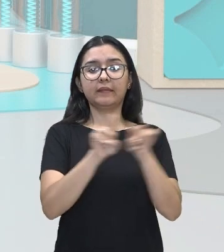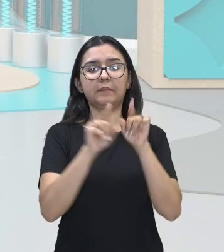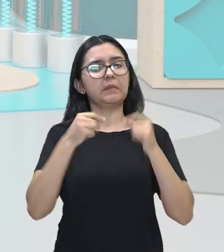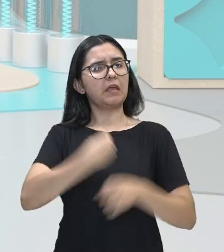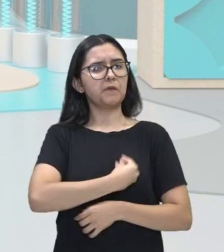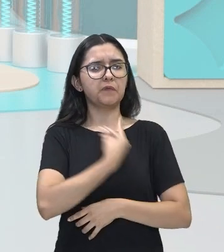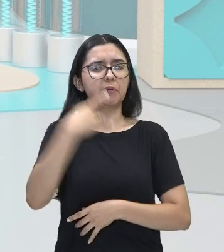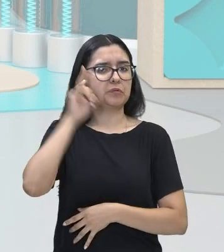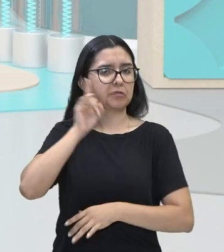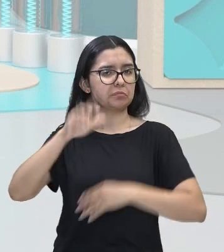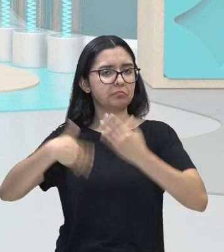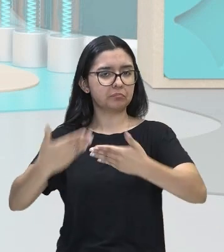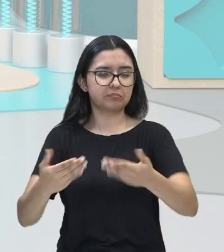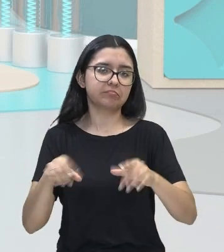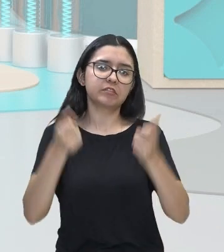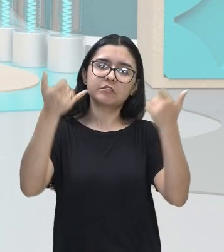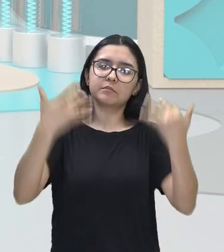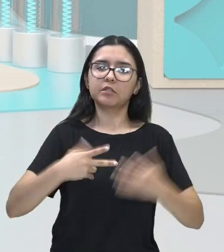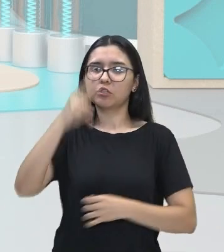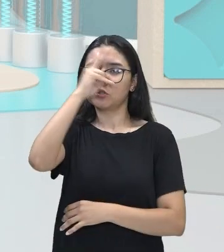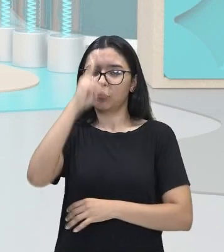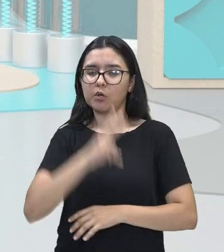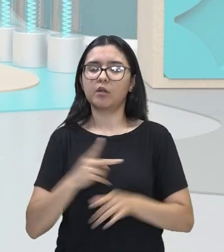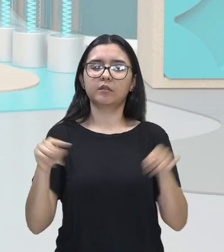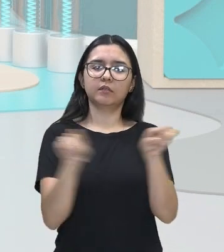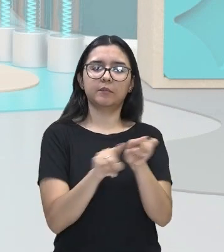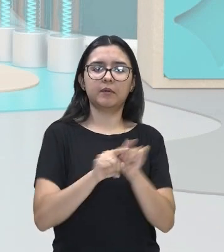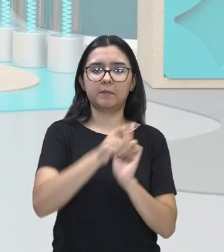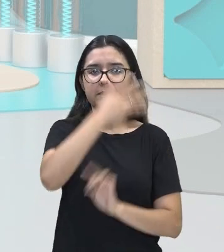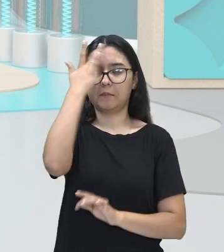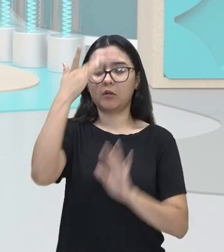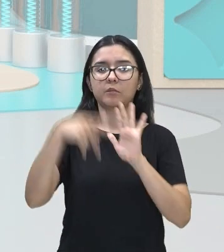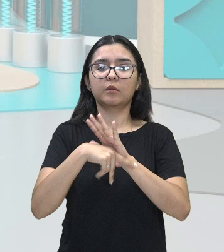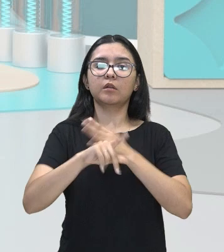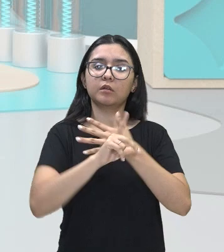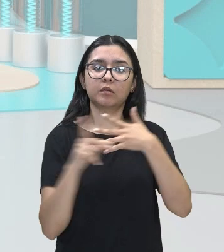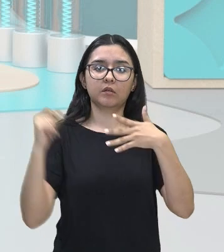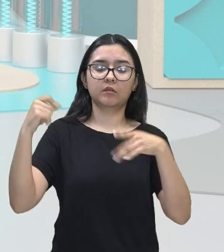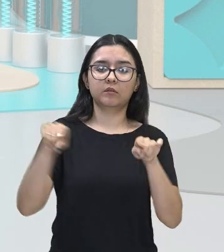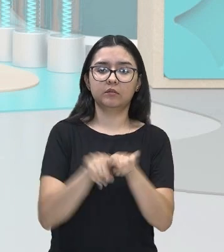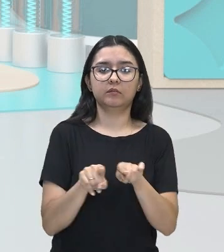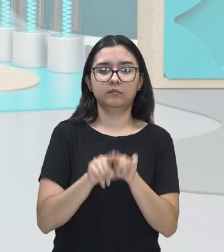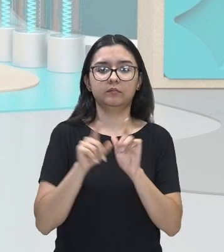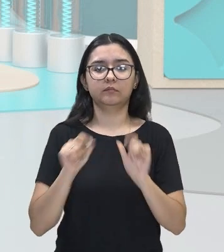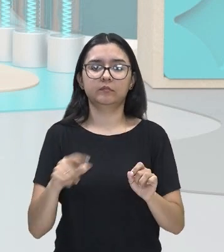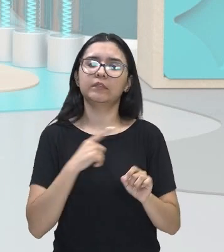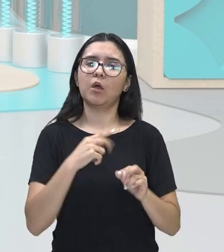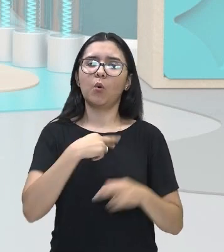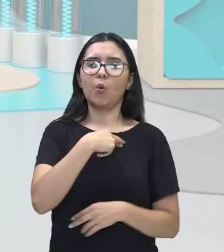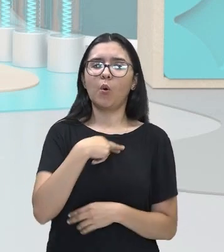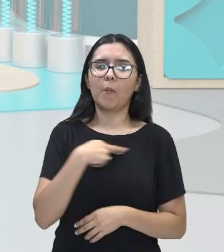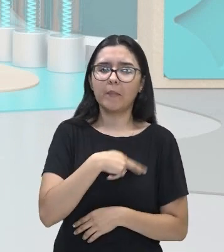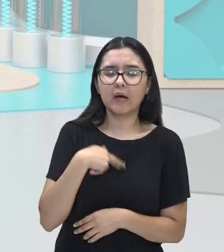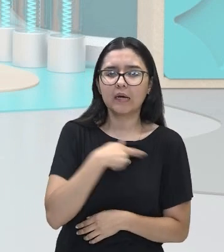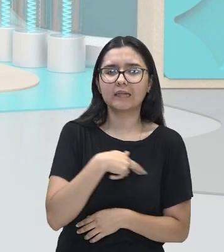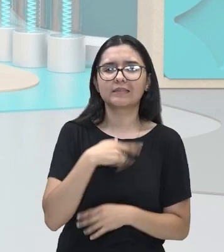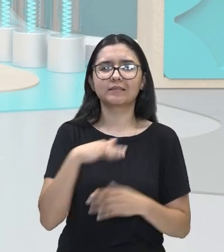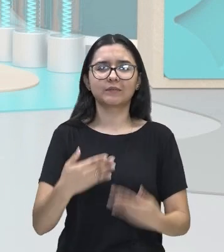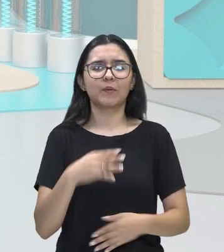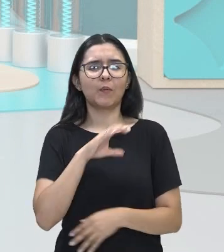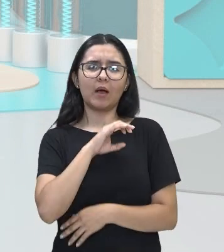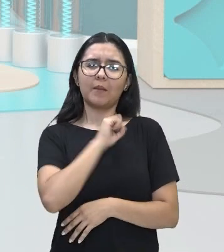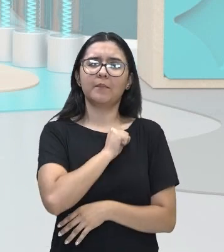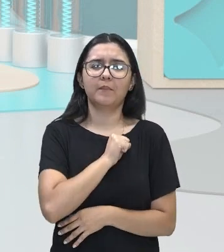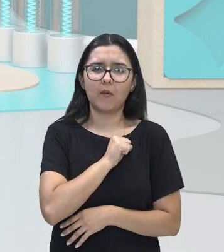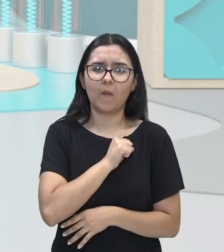vida cotidiana, contando ali as histórias dos autores, né? Os autores trazem, de repente, um romance, um amor que foi